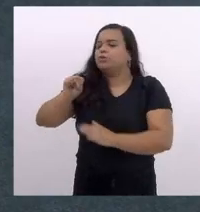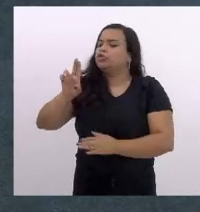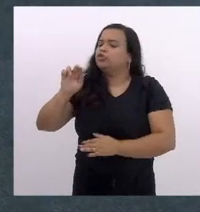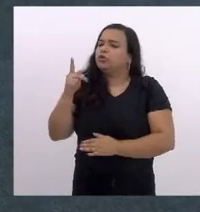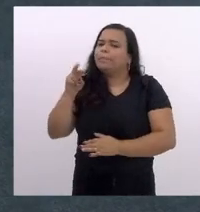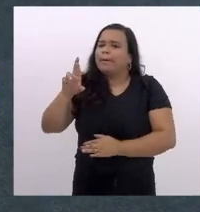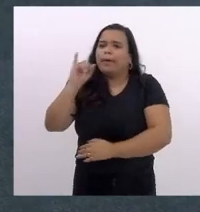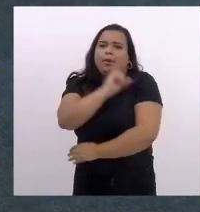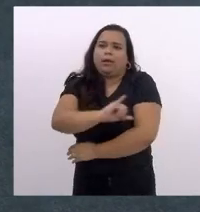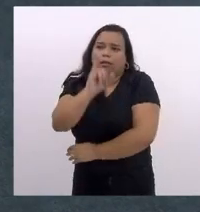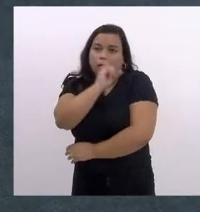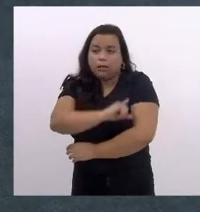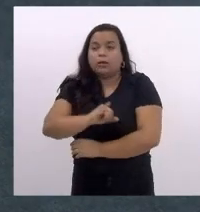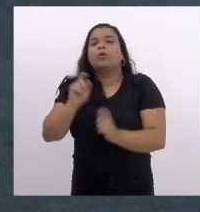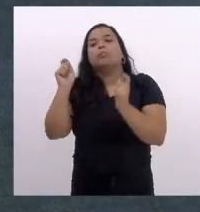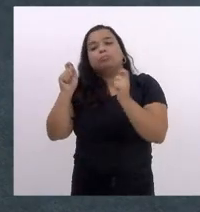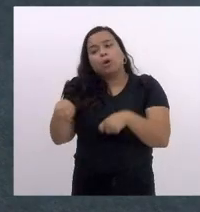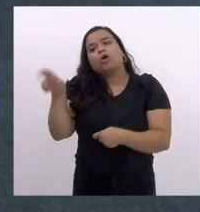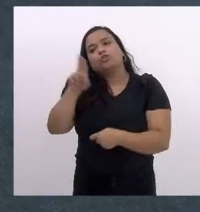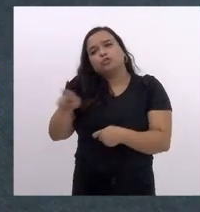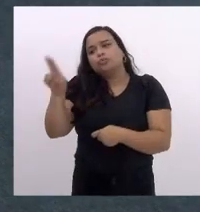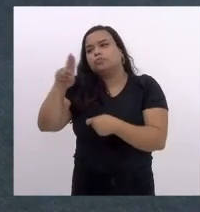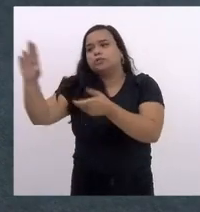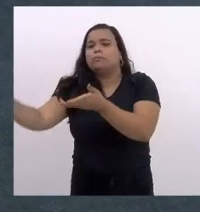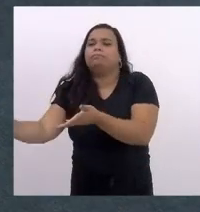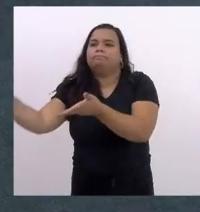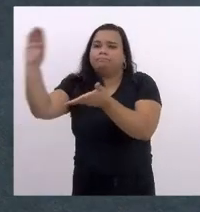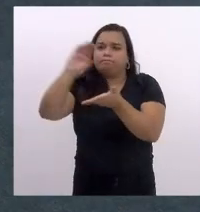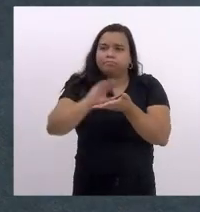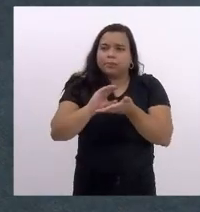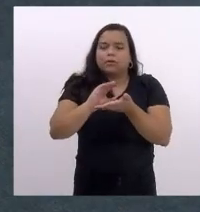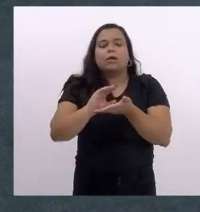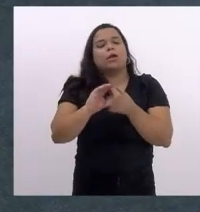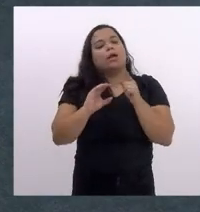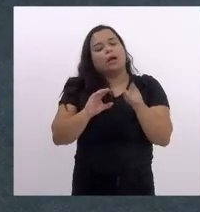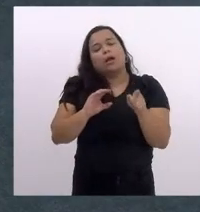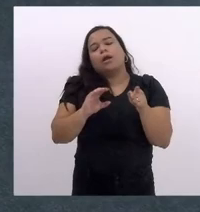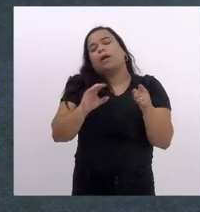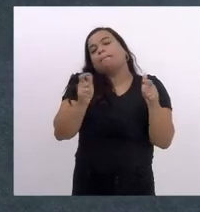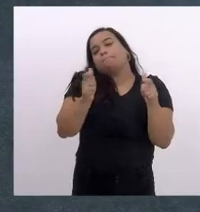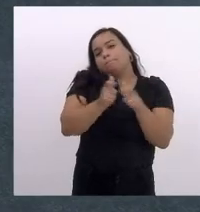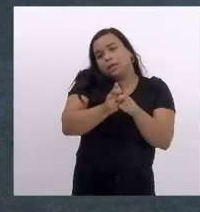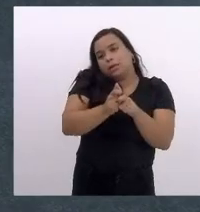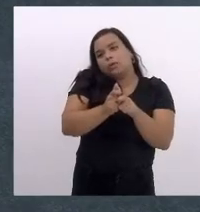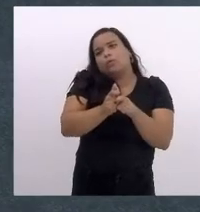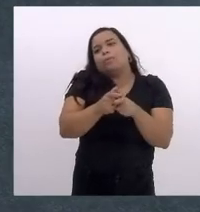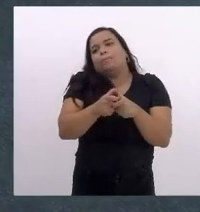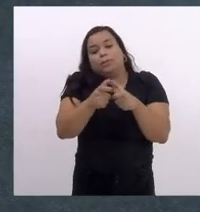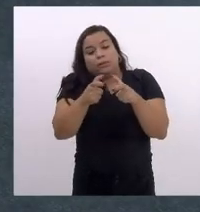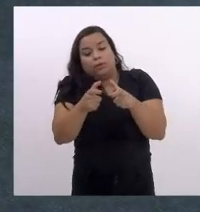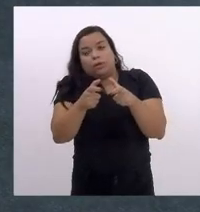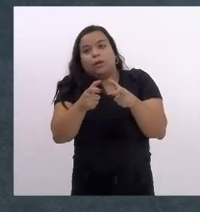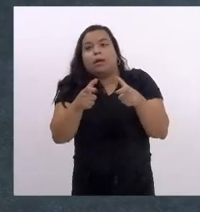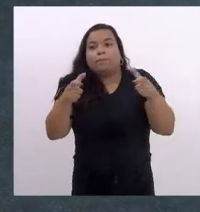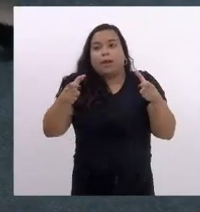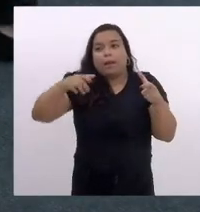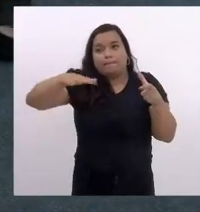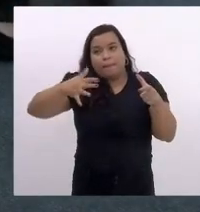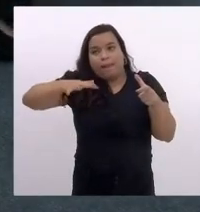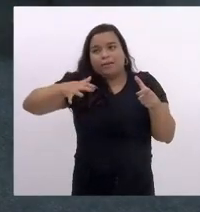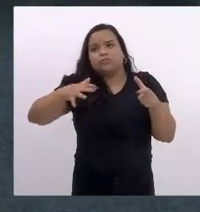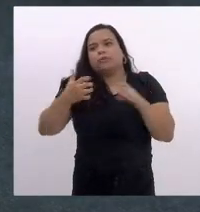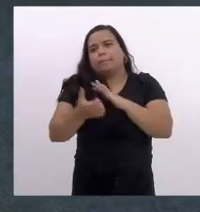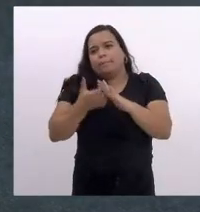ser utilizados para concessão de crédito para micro, pequenas, médias empresas situadas nas áreas abrangidas